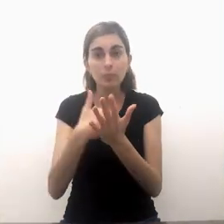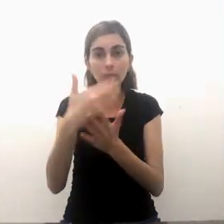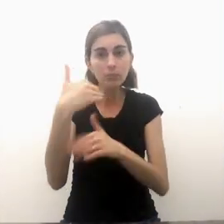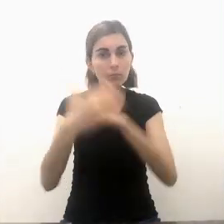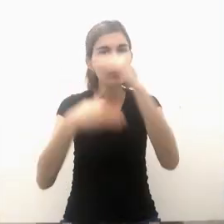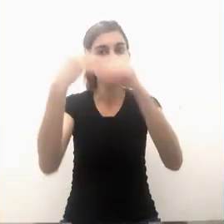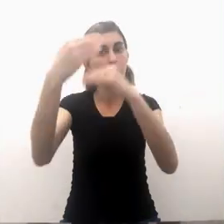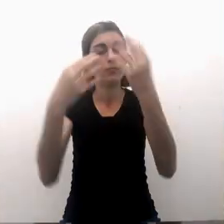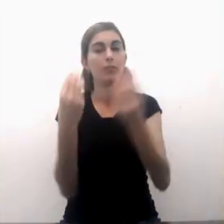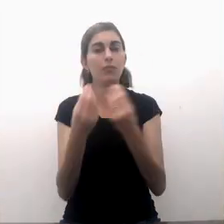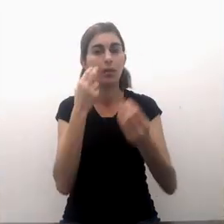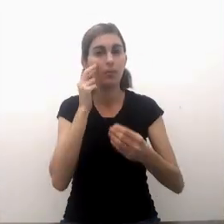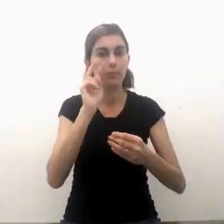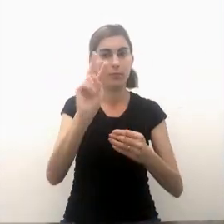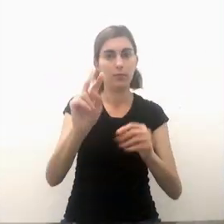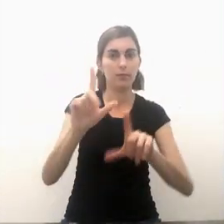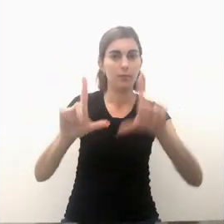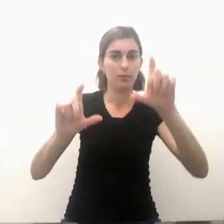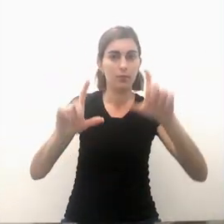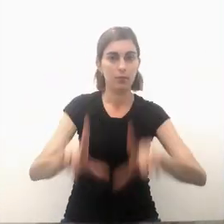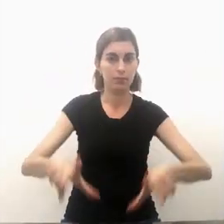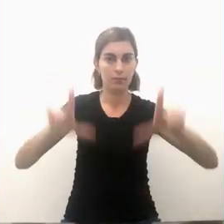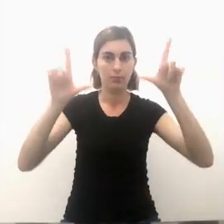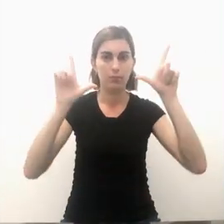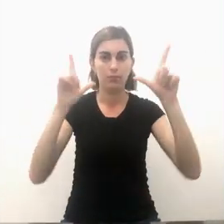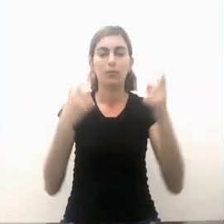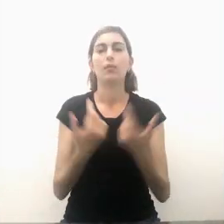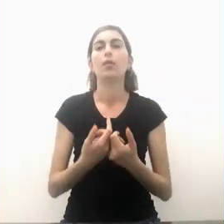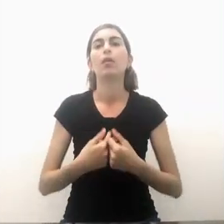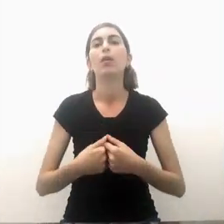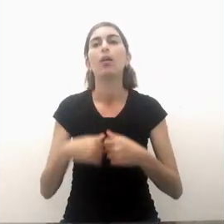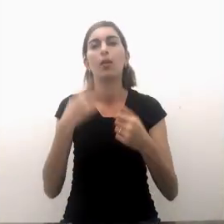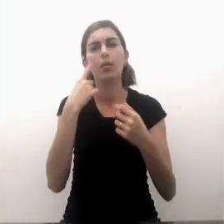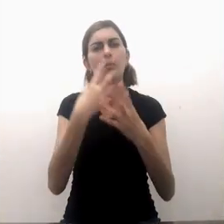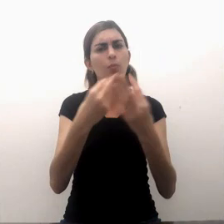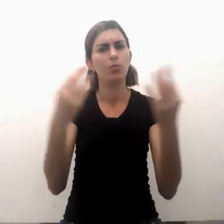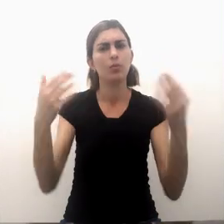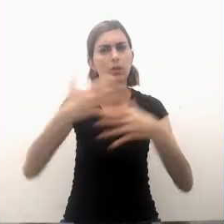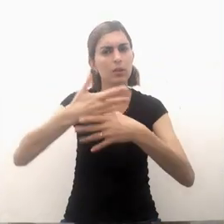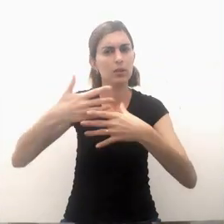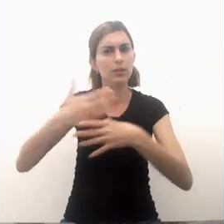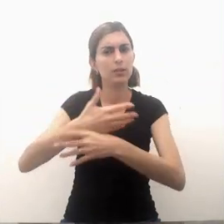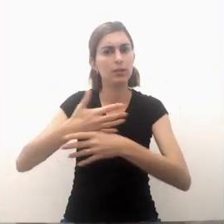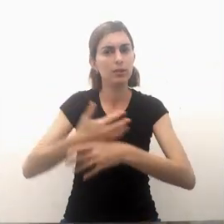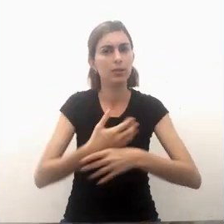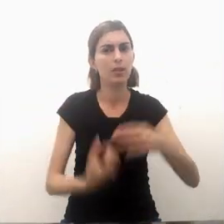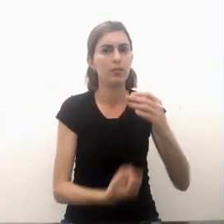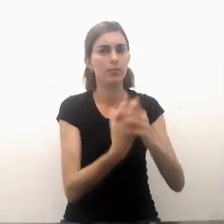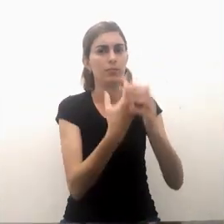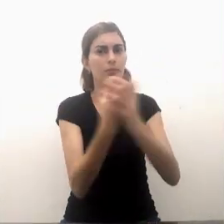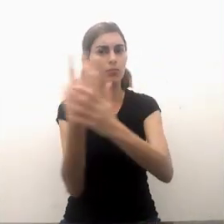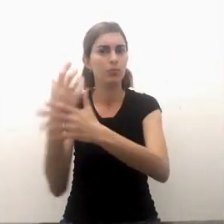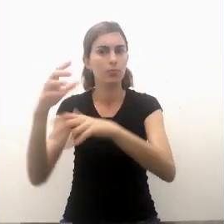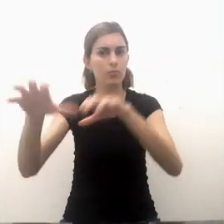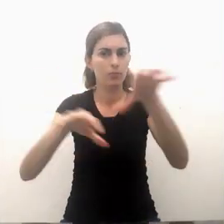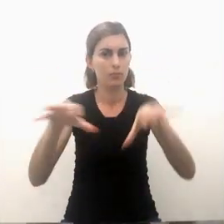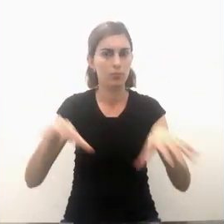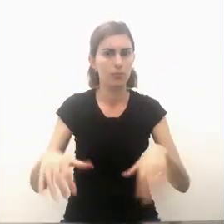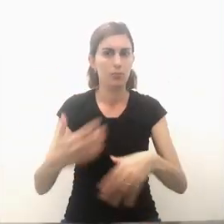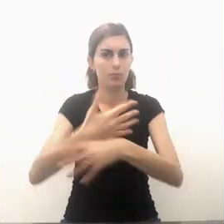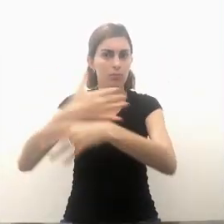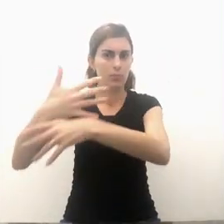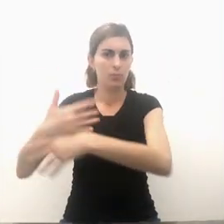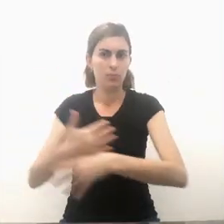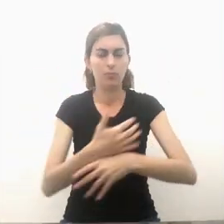se desenvolver. Como vocês viram na imagem anterior, nas zonas econômicas especiais, muitas cidades foram criadas, tá, gente? Muitos ambientes